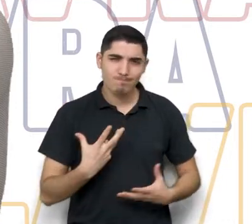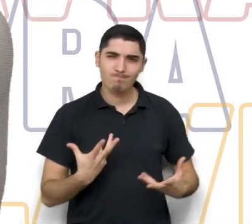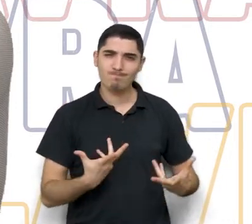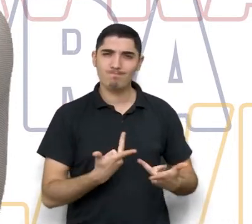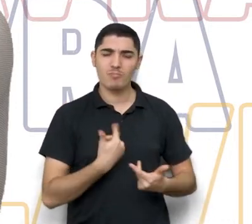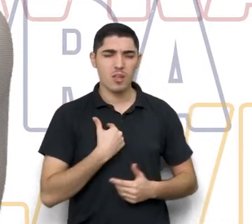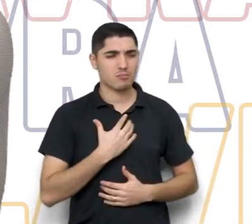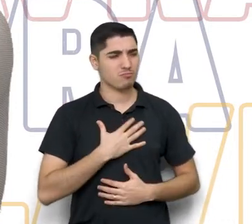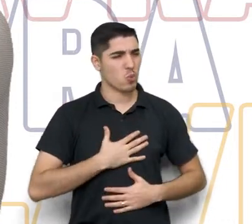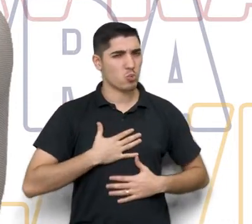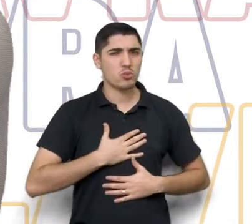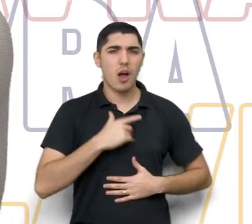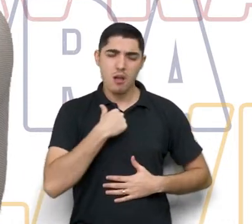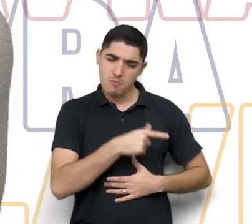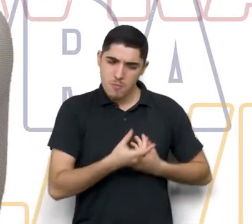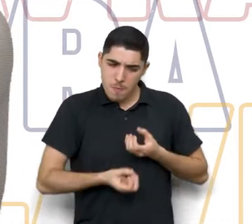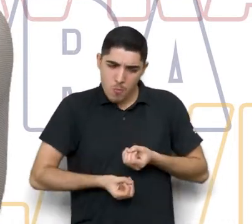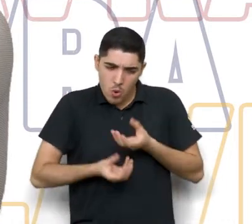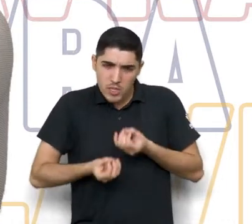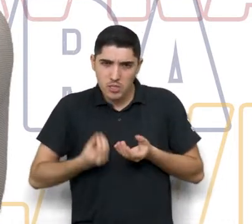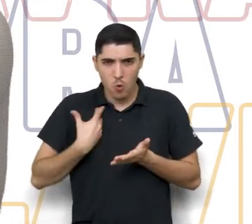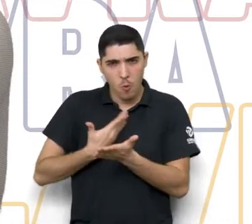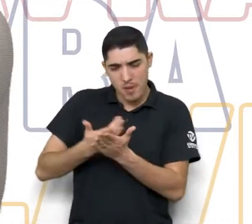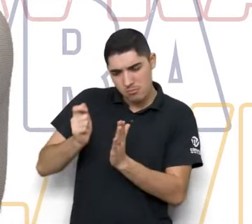né? Os sãos,